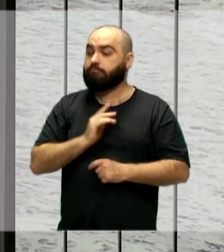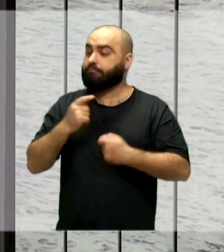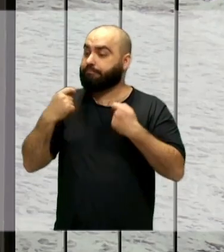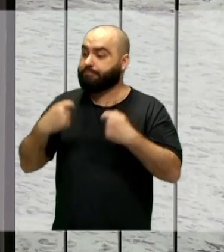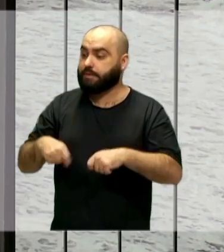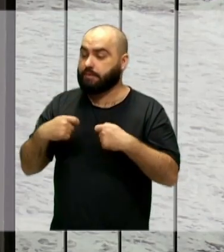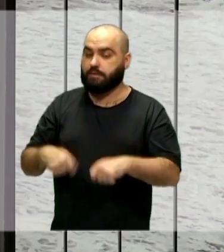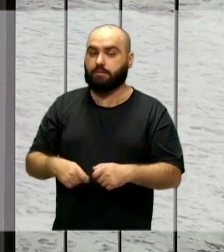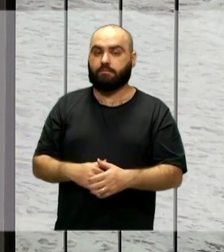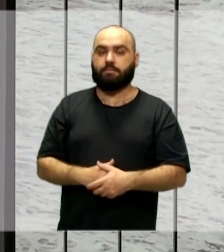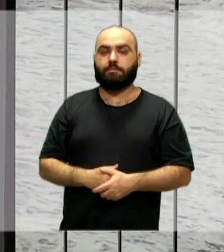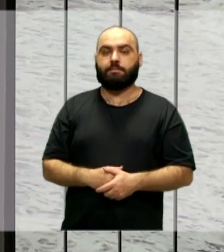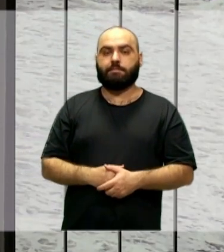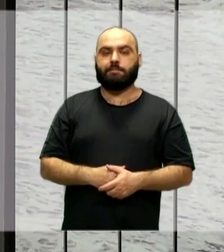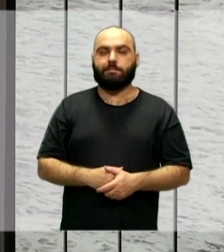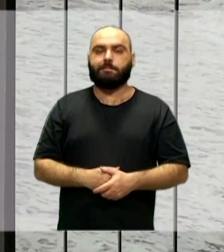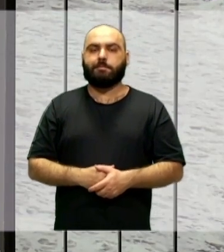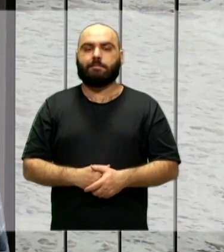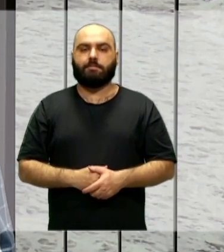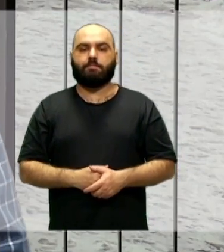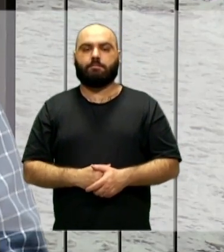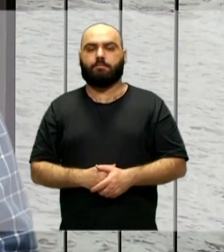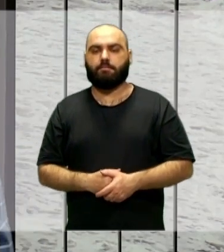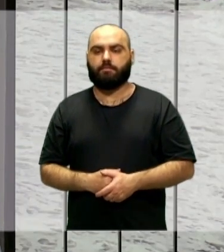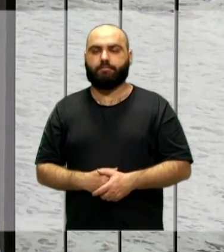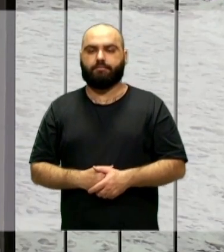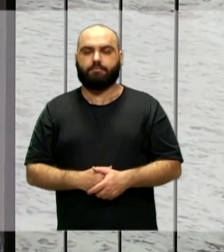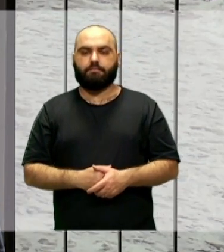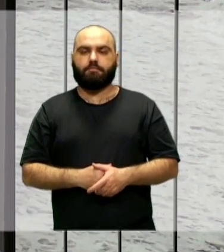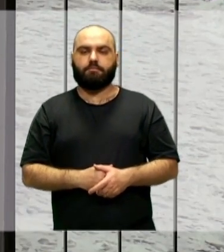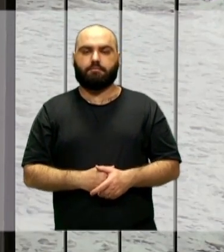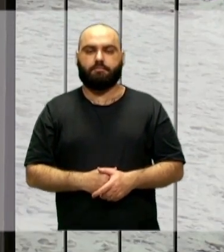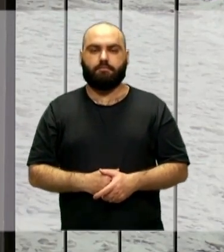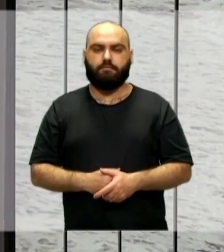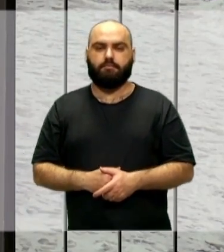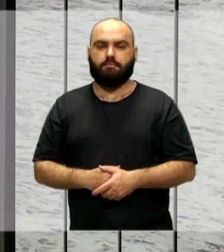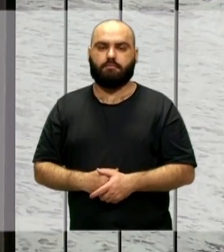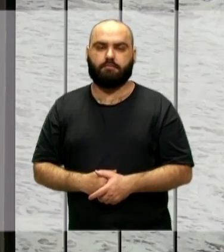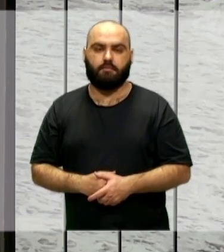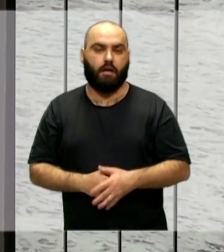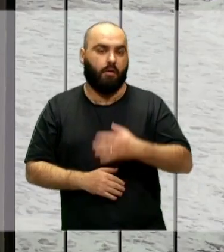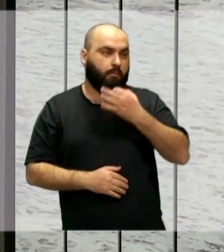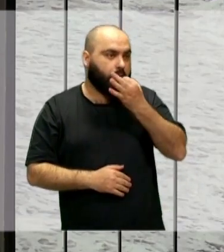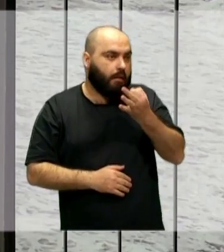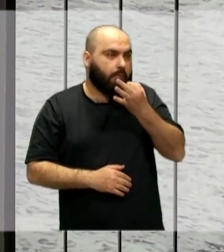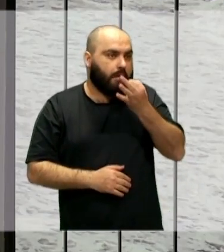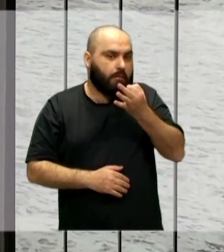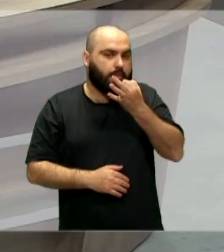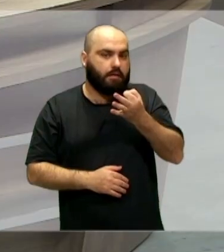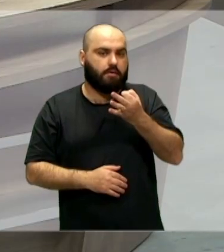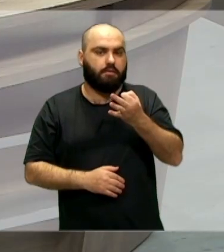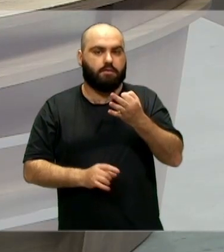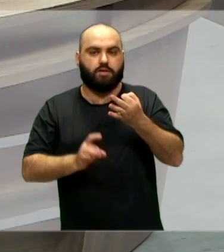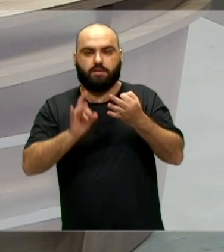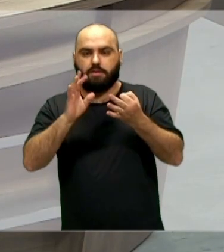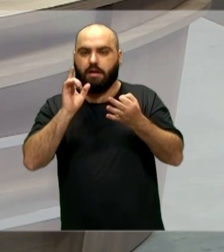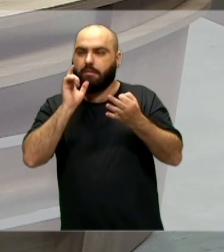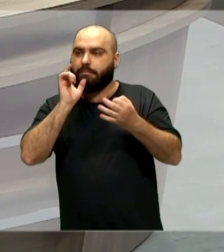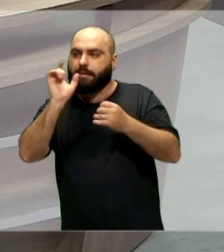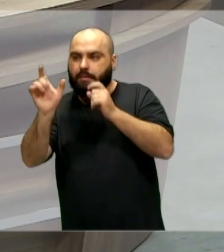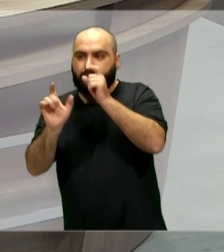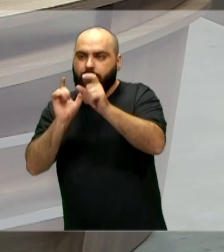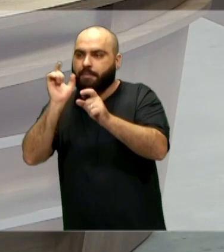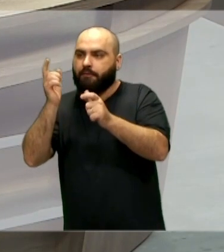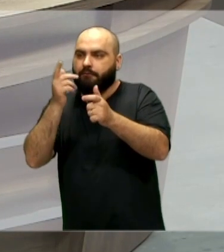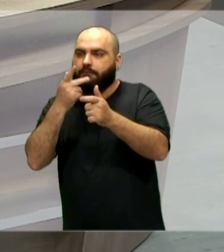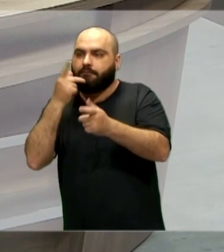daquilo que nos compete. A gente tem espaços de fala. Eu não posso opinar, a não ser que seja para elogiar, a não ser que seja